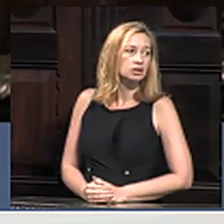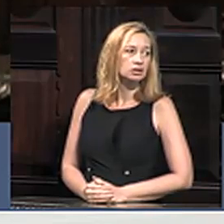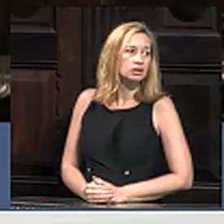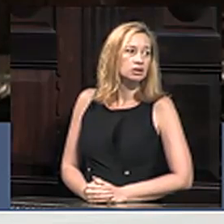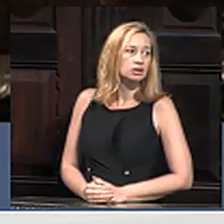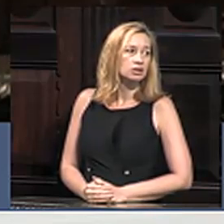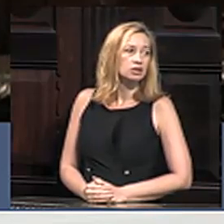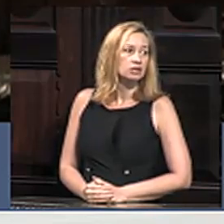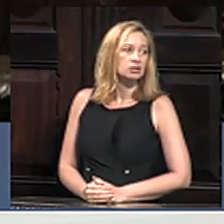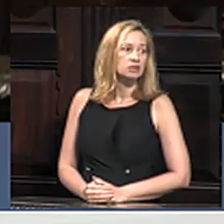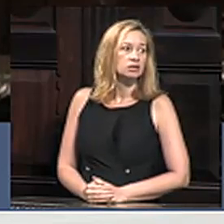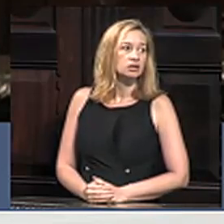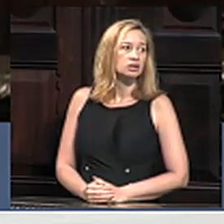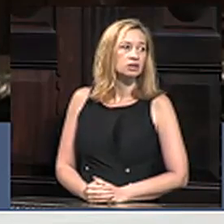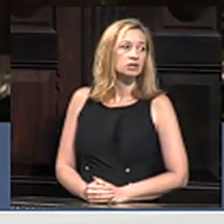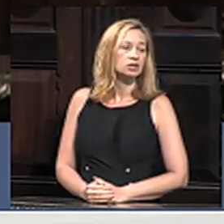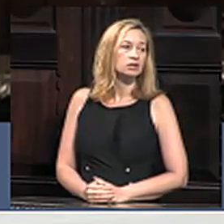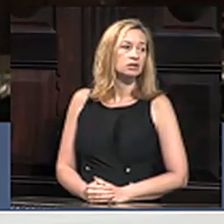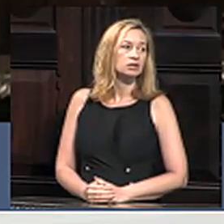atribuir aos derrotados,